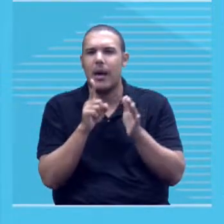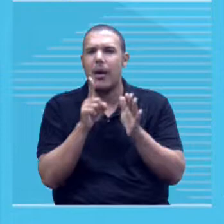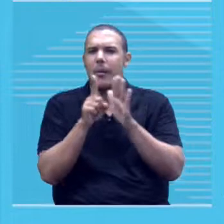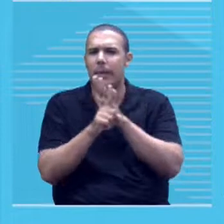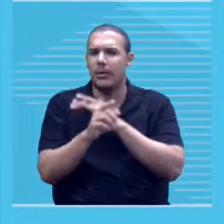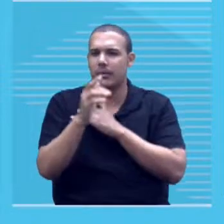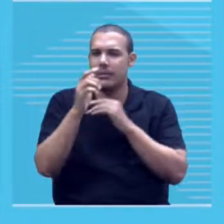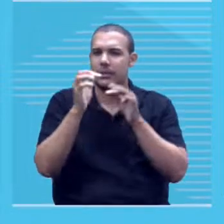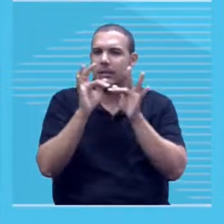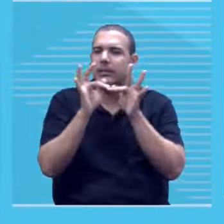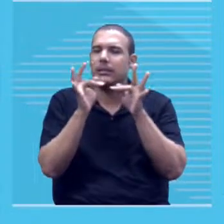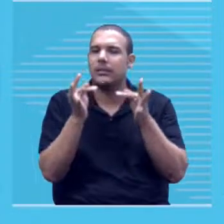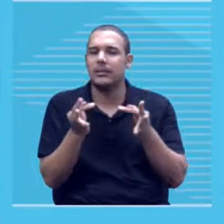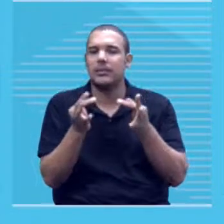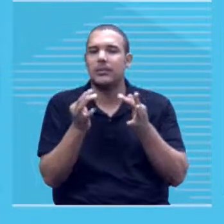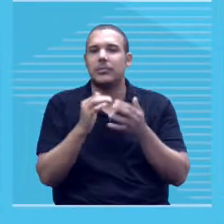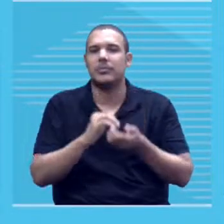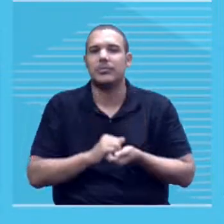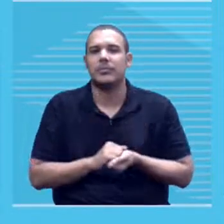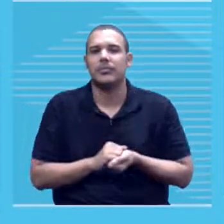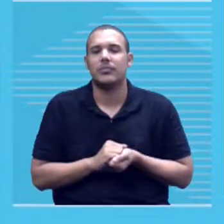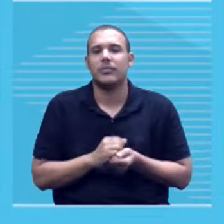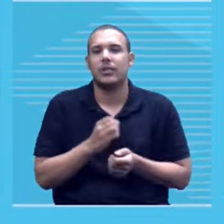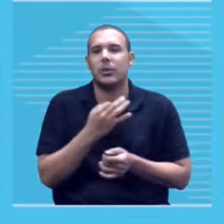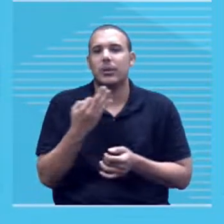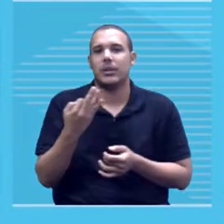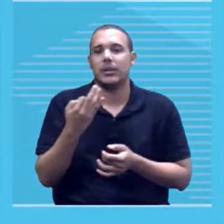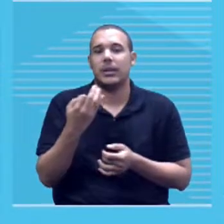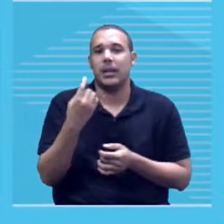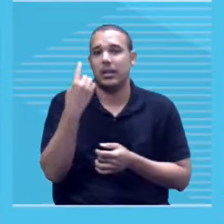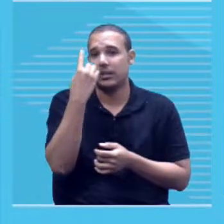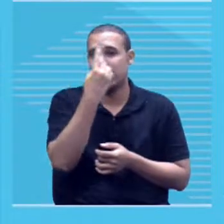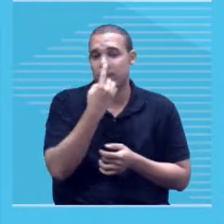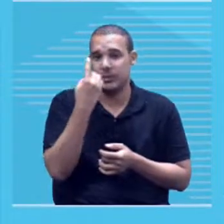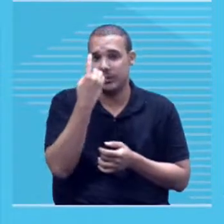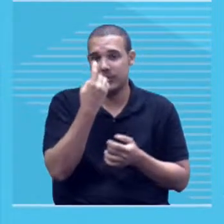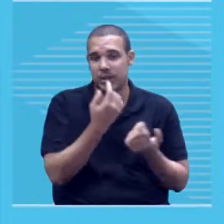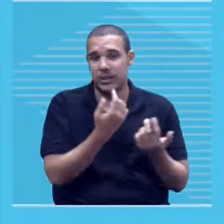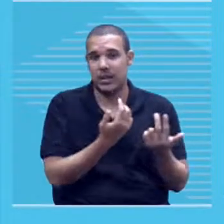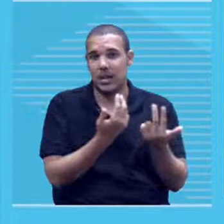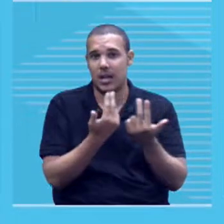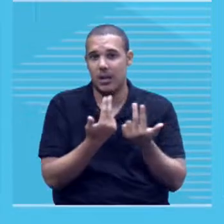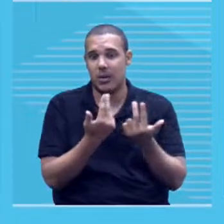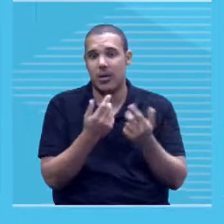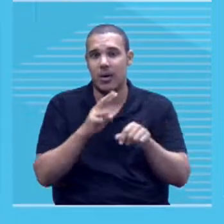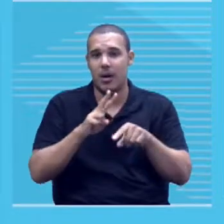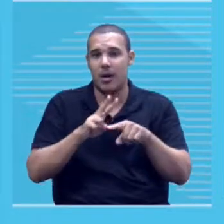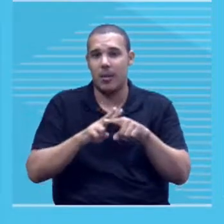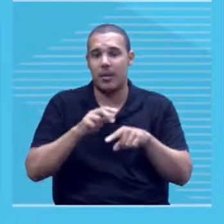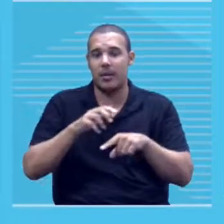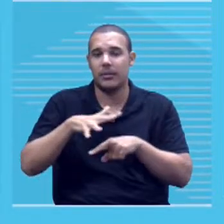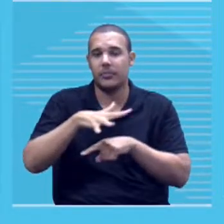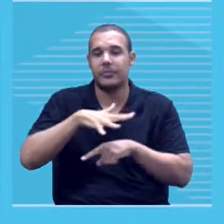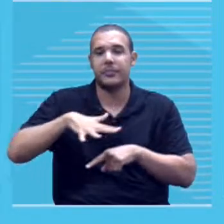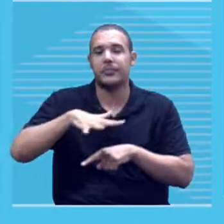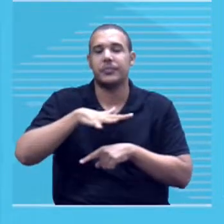simples. A quantidade de horas vai ser igual à potência geral